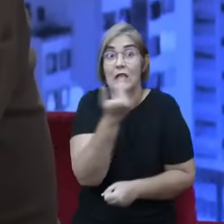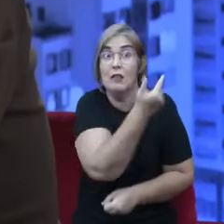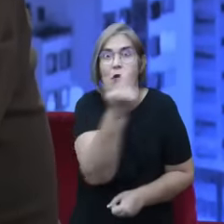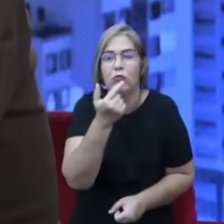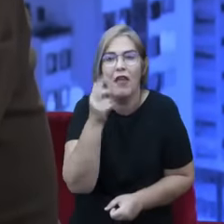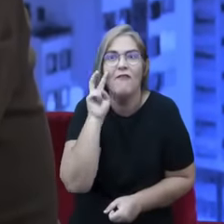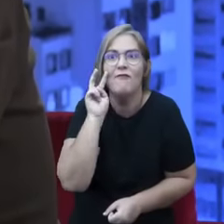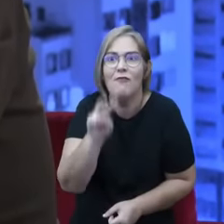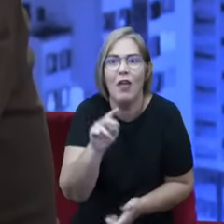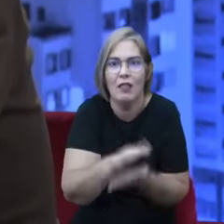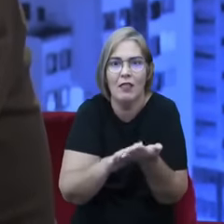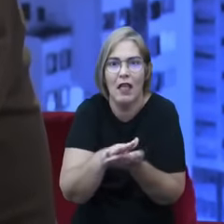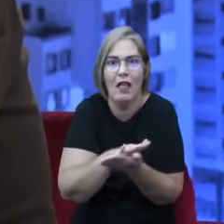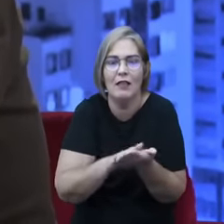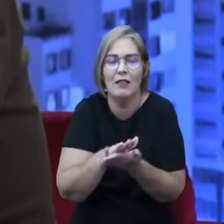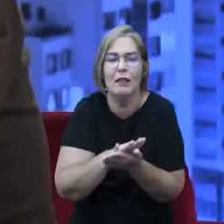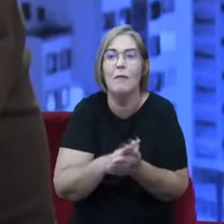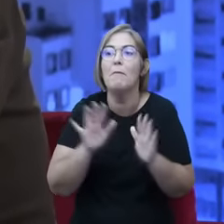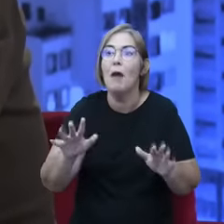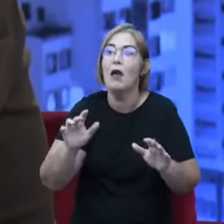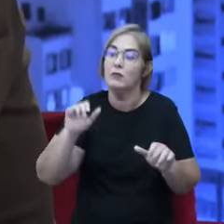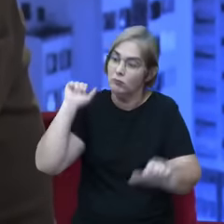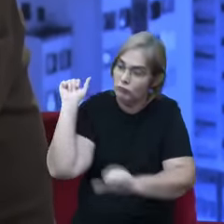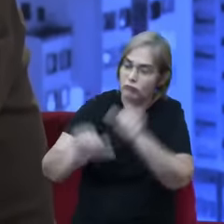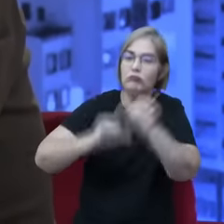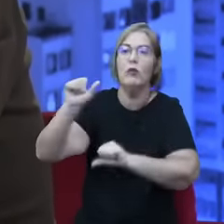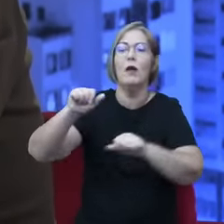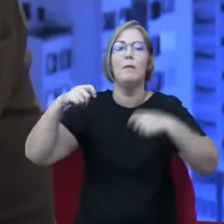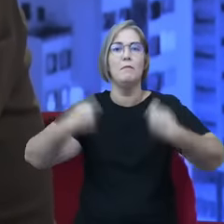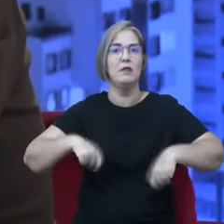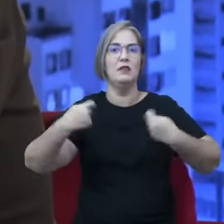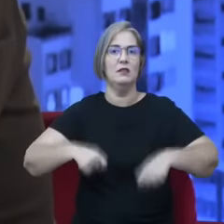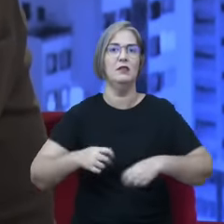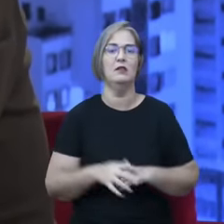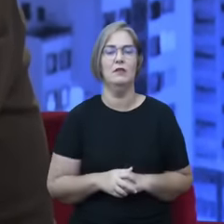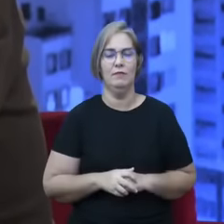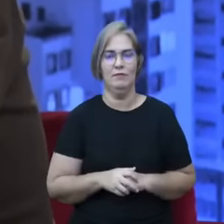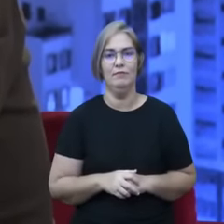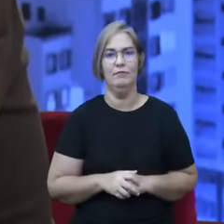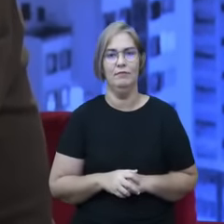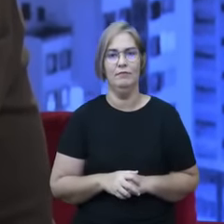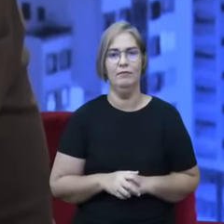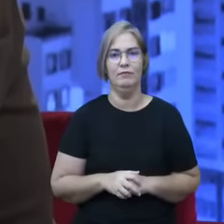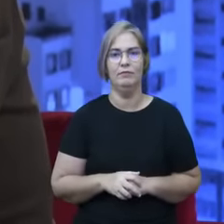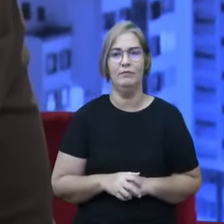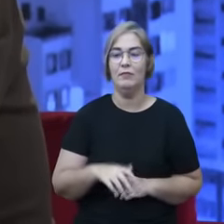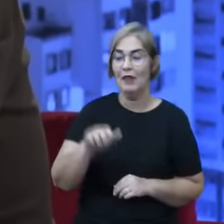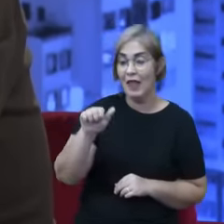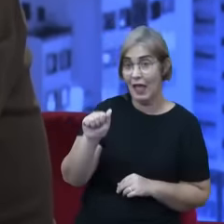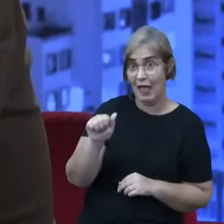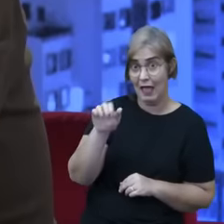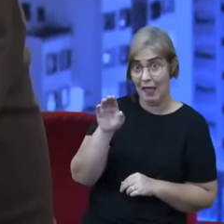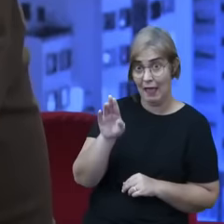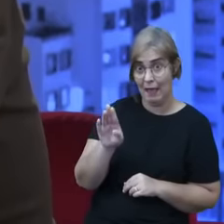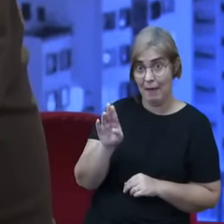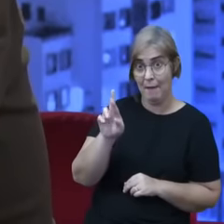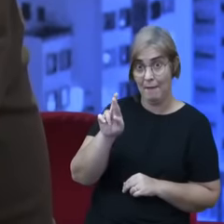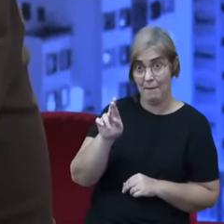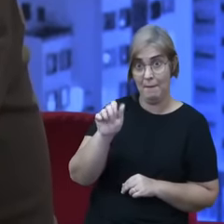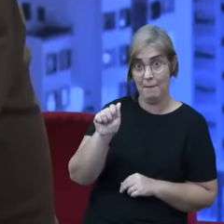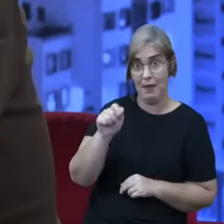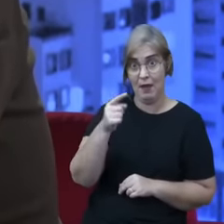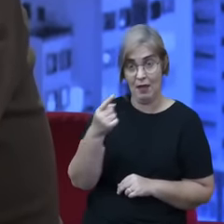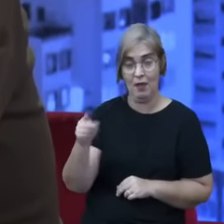salto deve ser realizado. Então, Abraão dá o salto na fé. É exatamente este